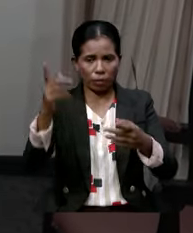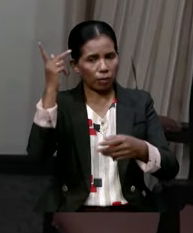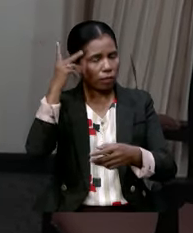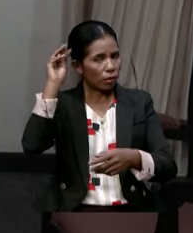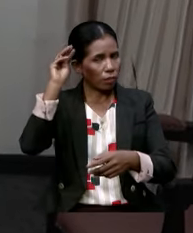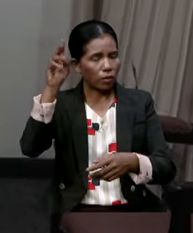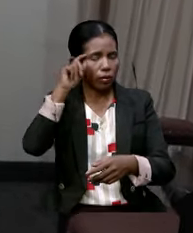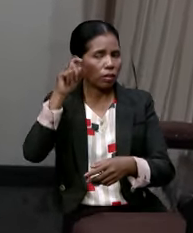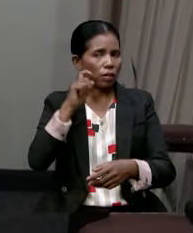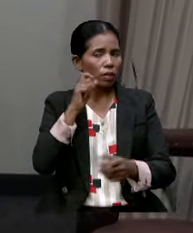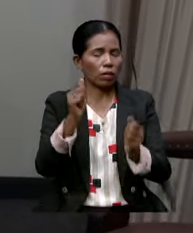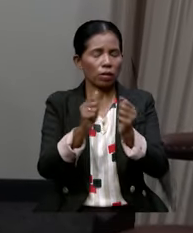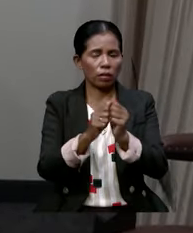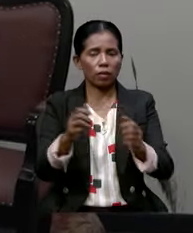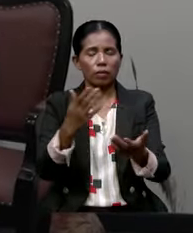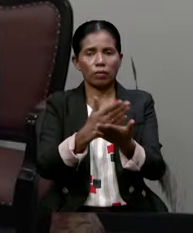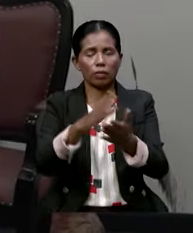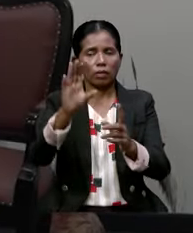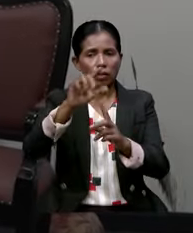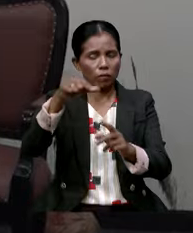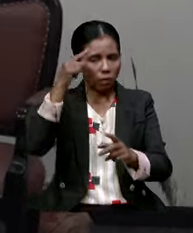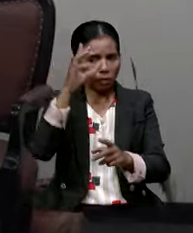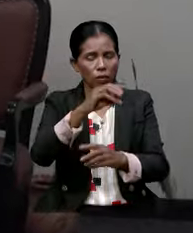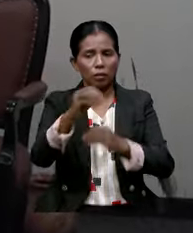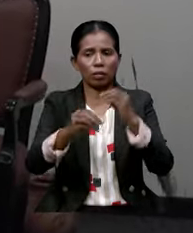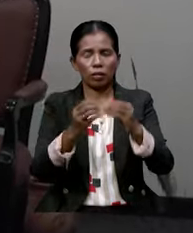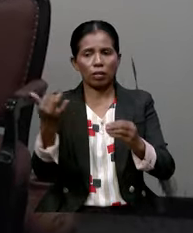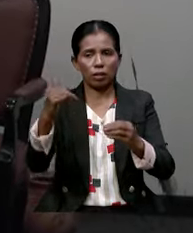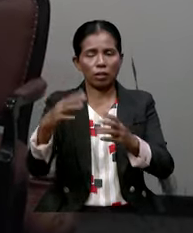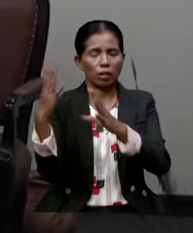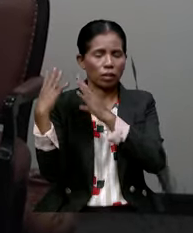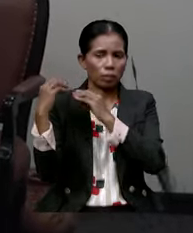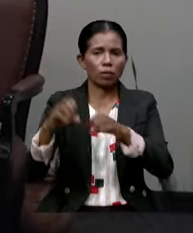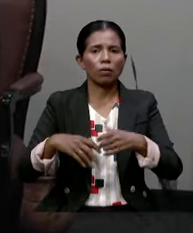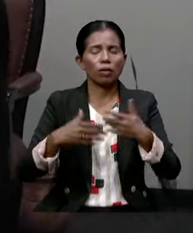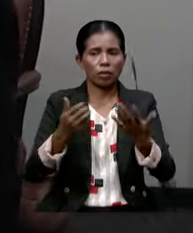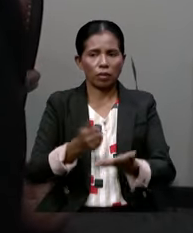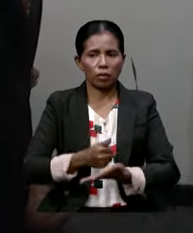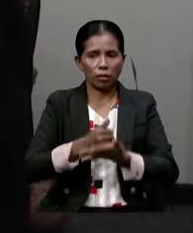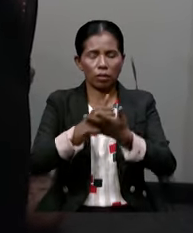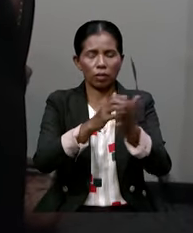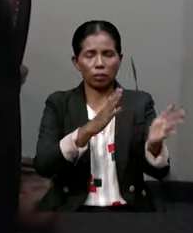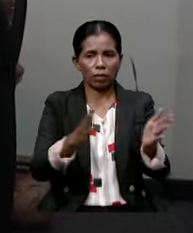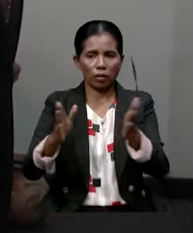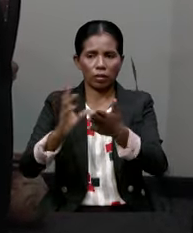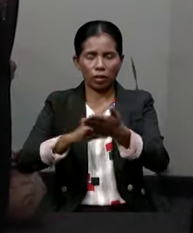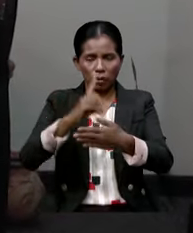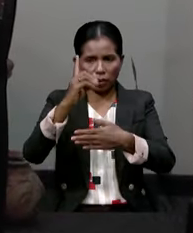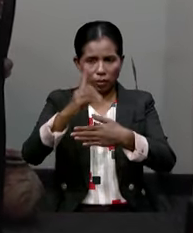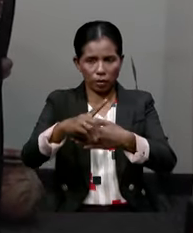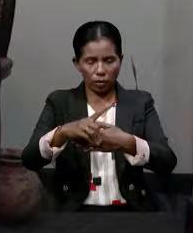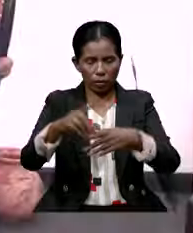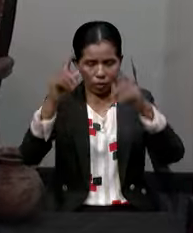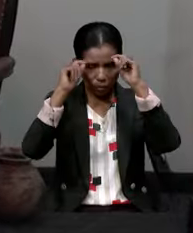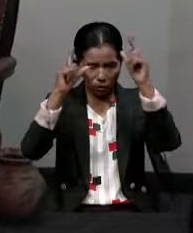Sanana Guzmão, o de partilha BCF e governo, com bastir na experiência, o ensa a tua apoia ba processo de desenvolvimento Timor-Leste Liu-Liu